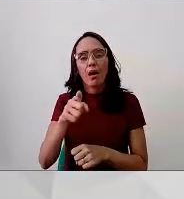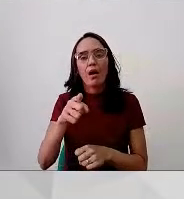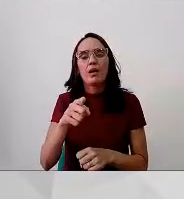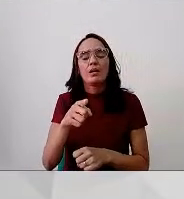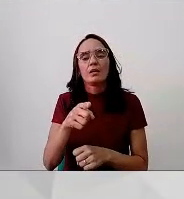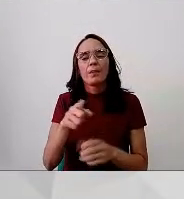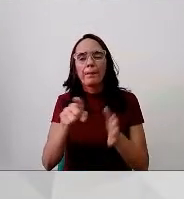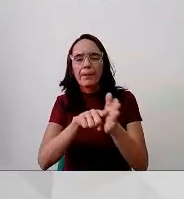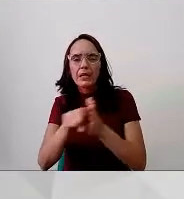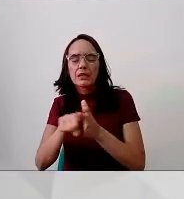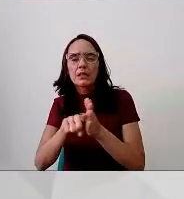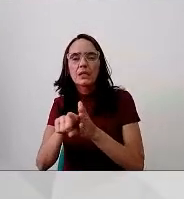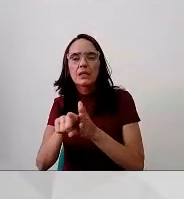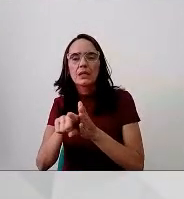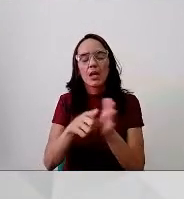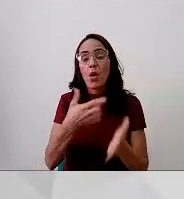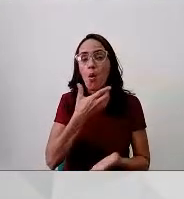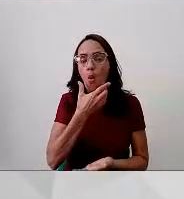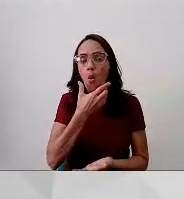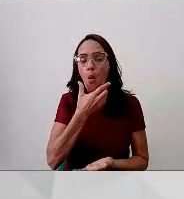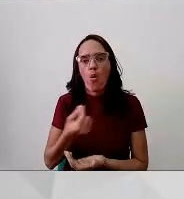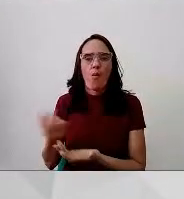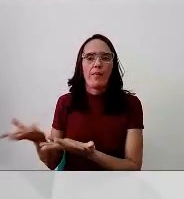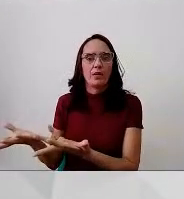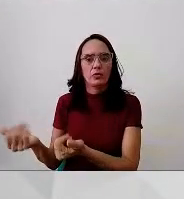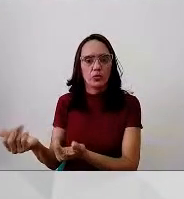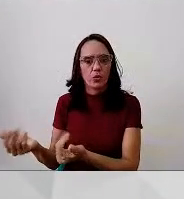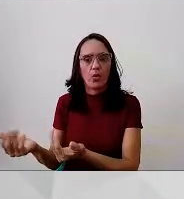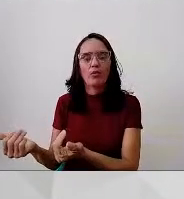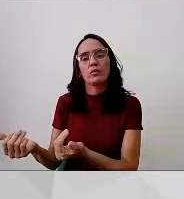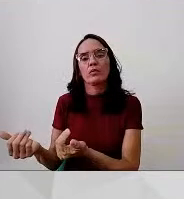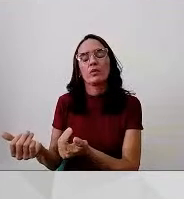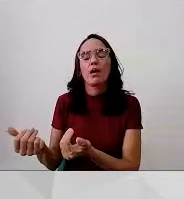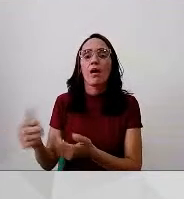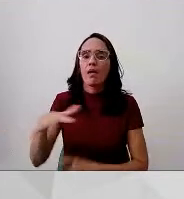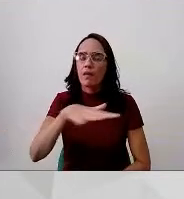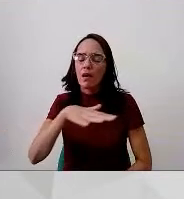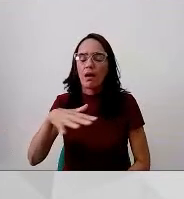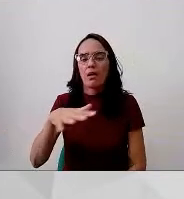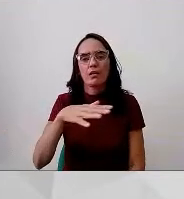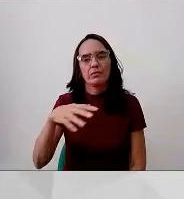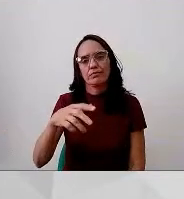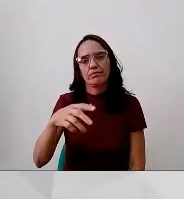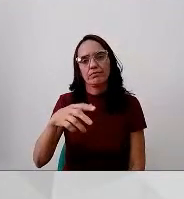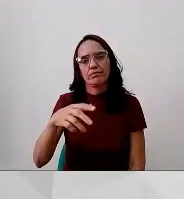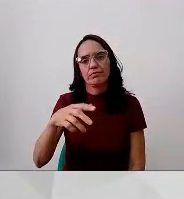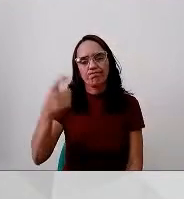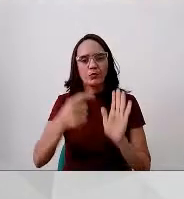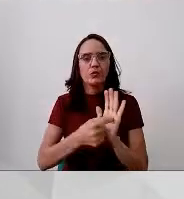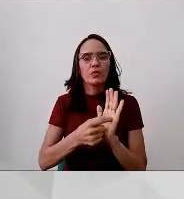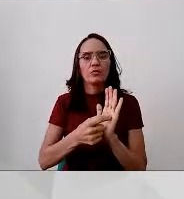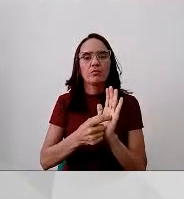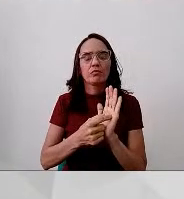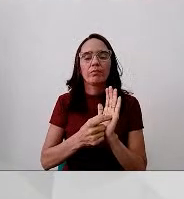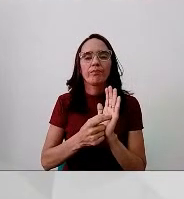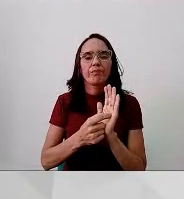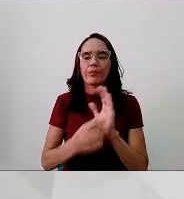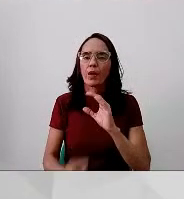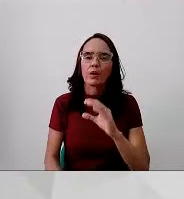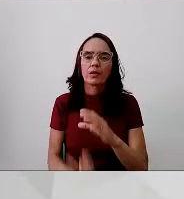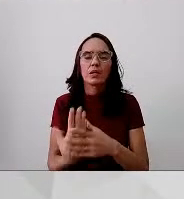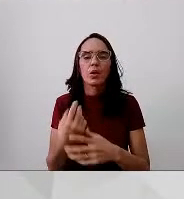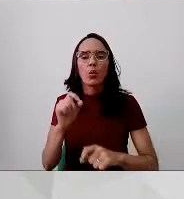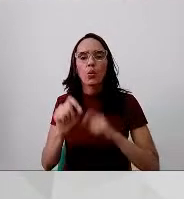chamada área de inteligência artificial, né, desenvolve, né, uma rede neural artificial, um